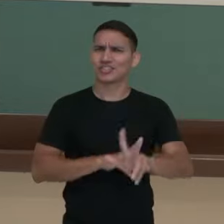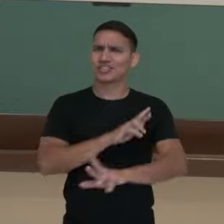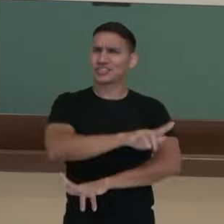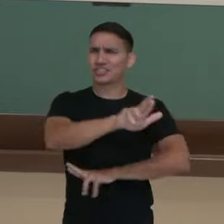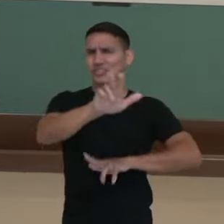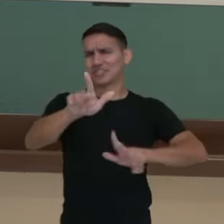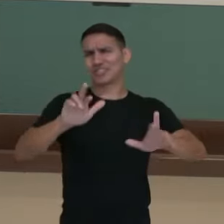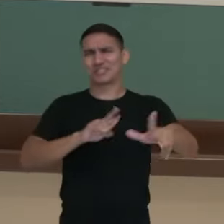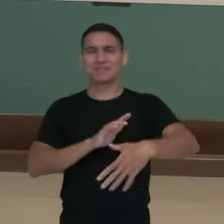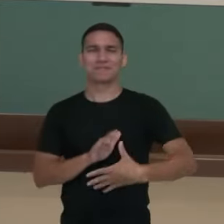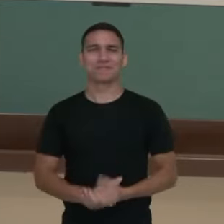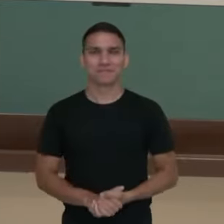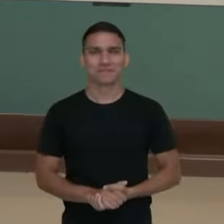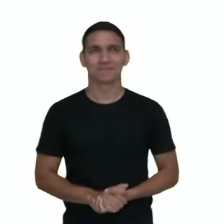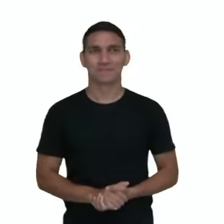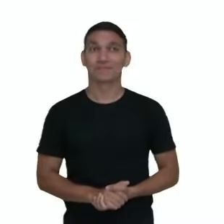dança.